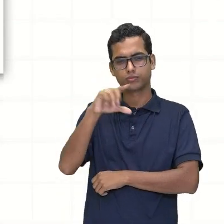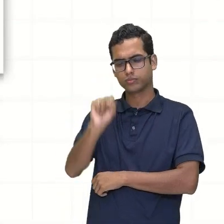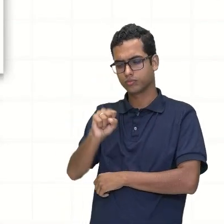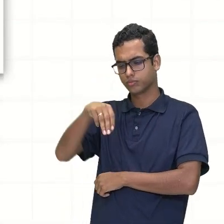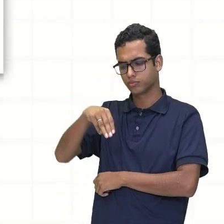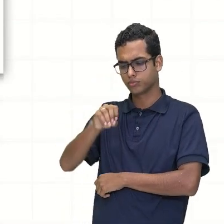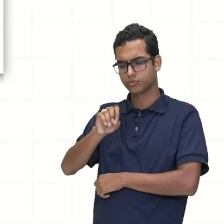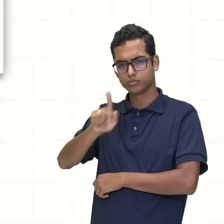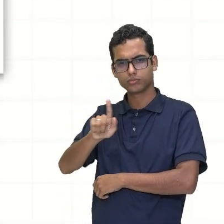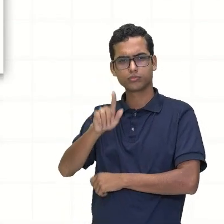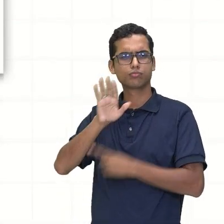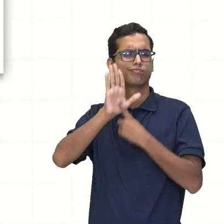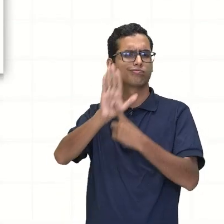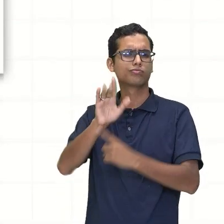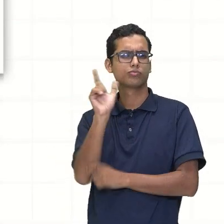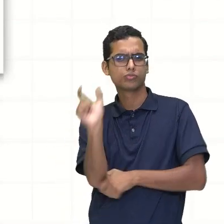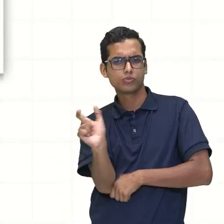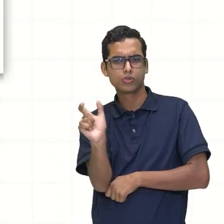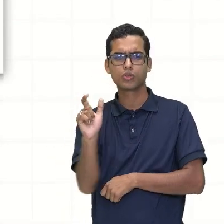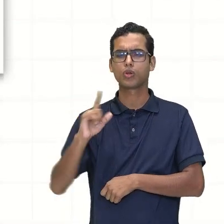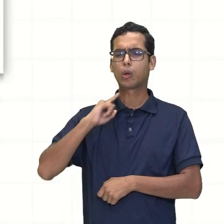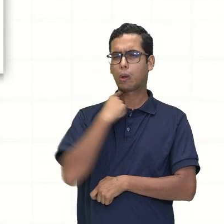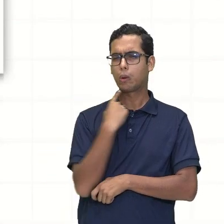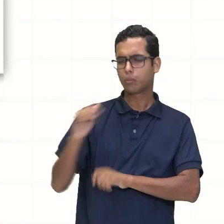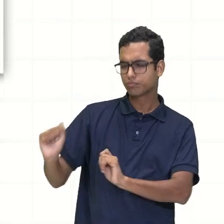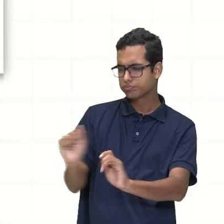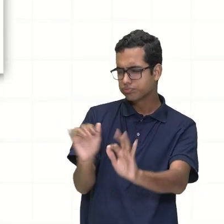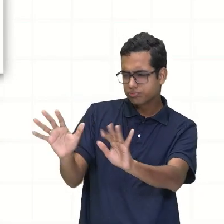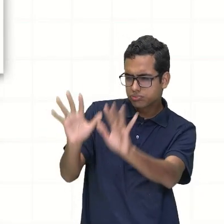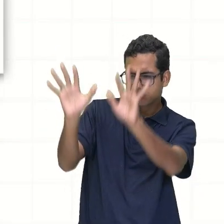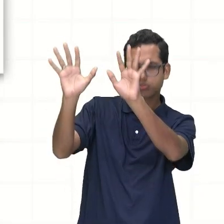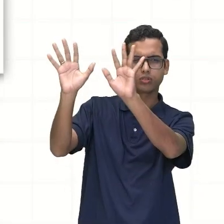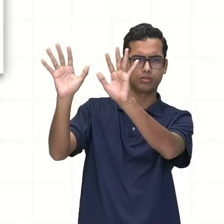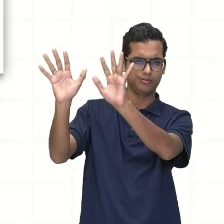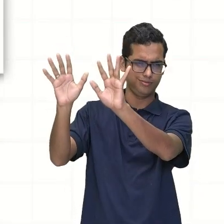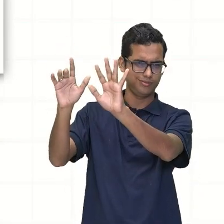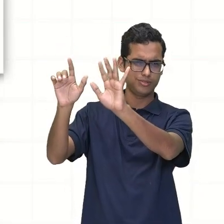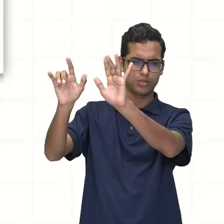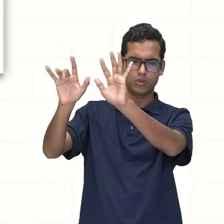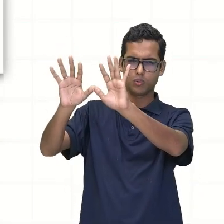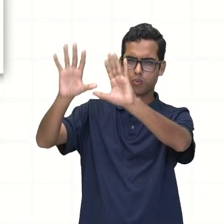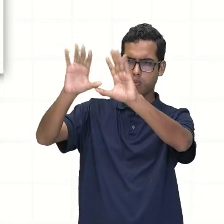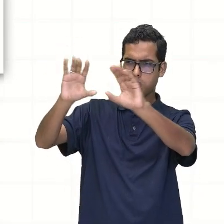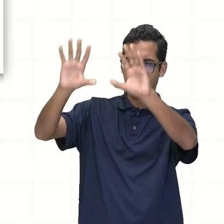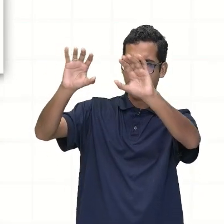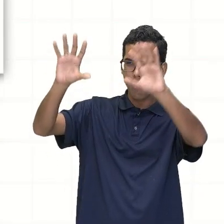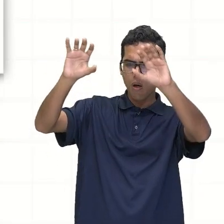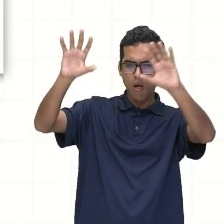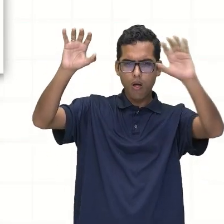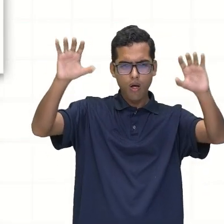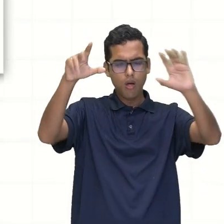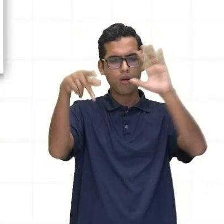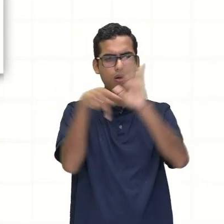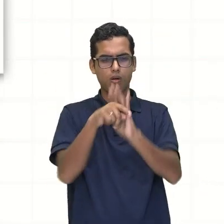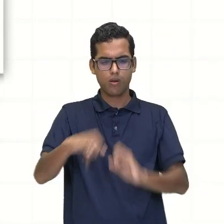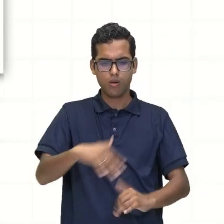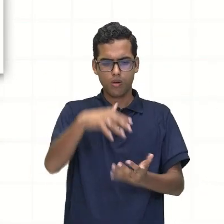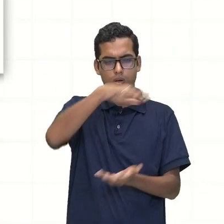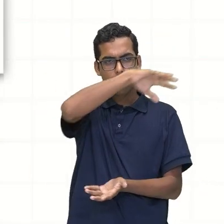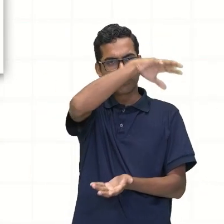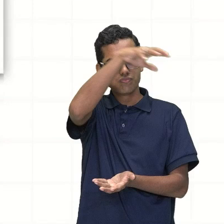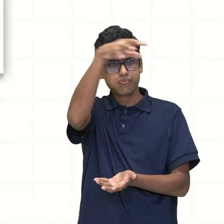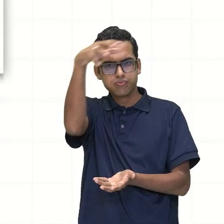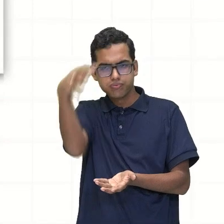ser utilizado para aquela fumaça, aquela camada de fumaça que vai se acumular na atmosfera, ou seja, uma